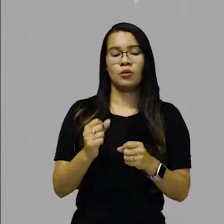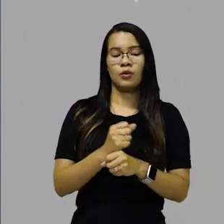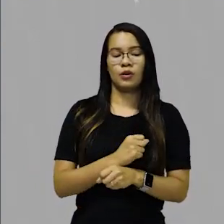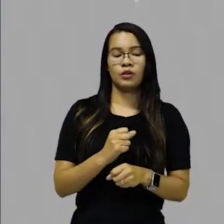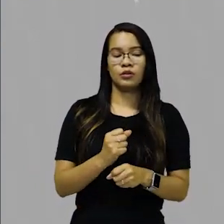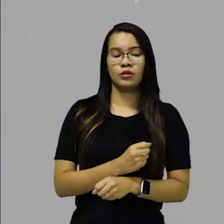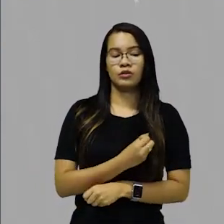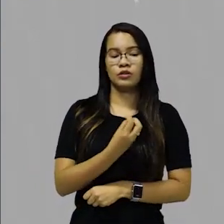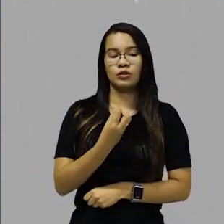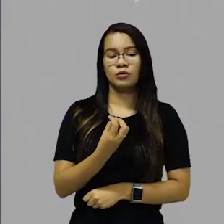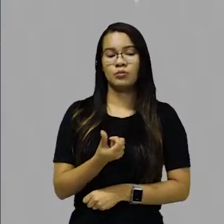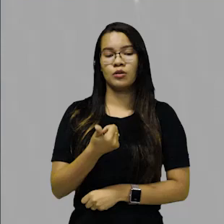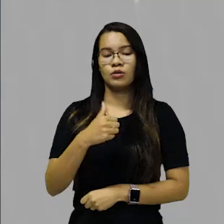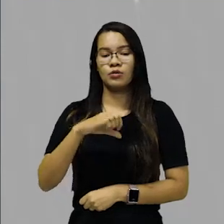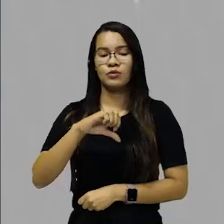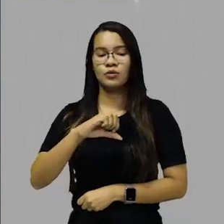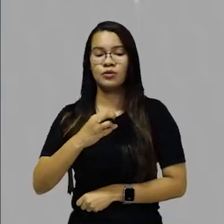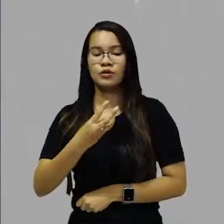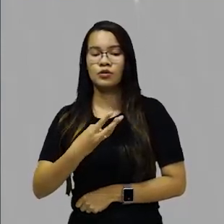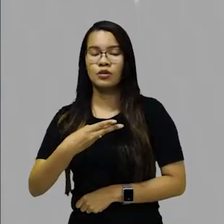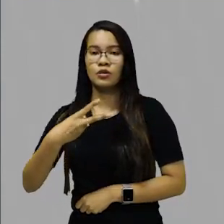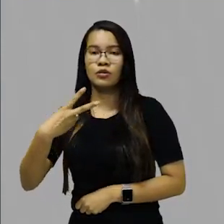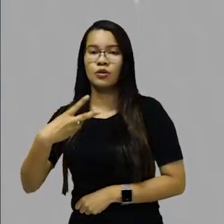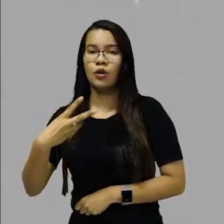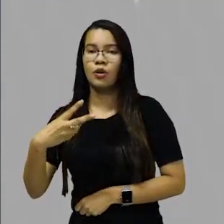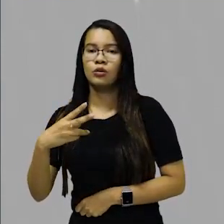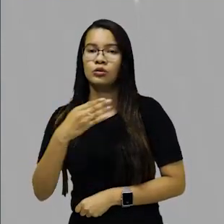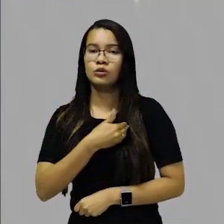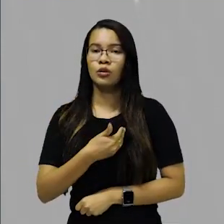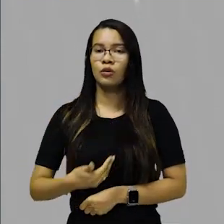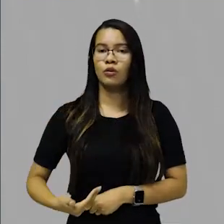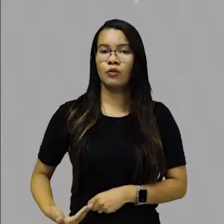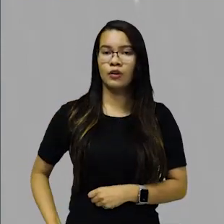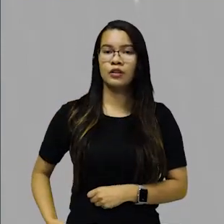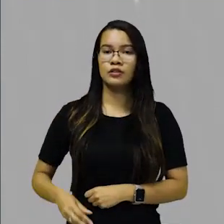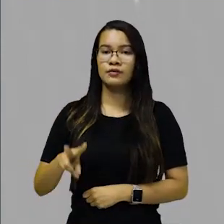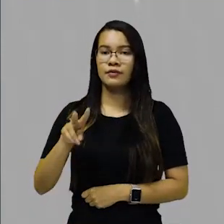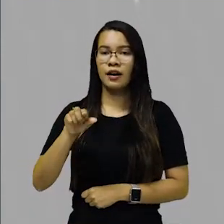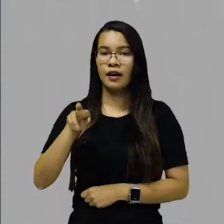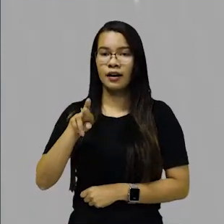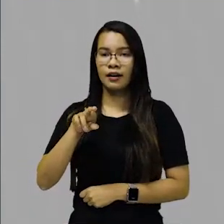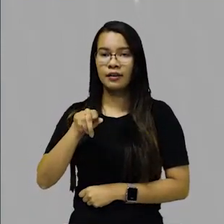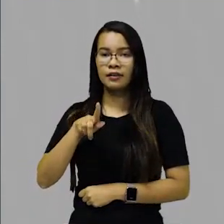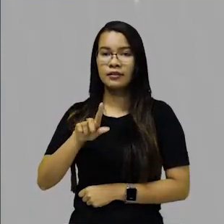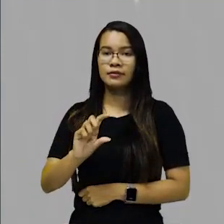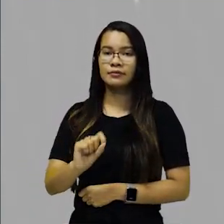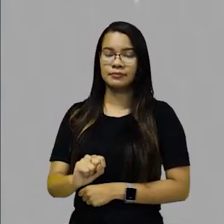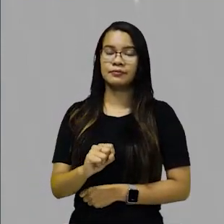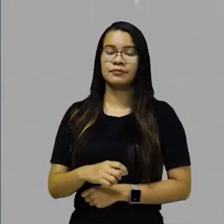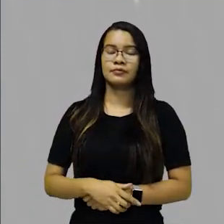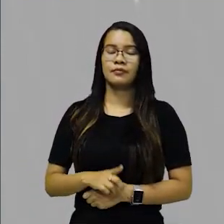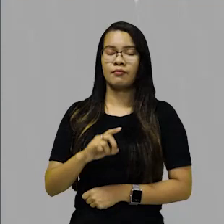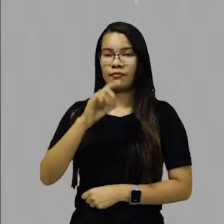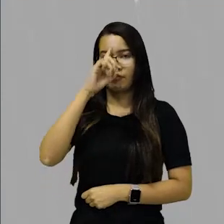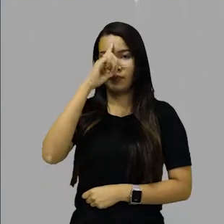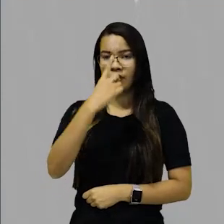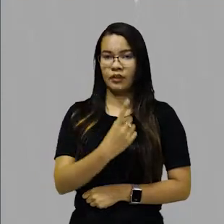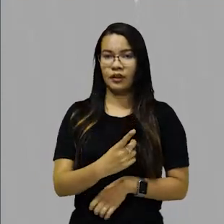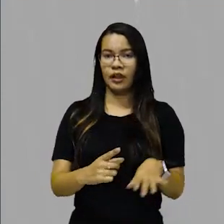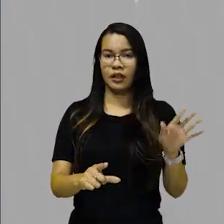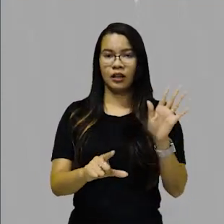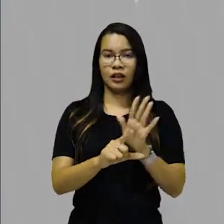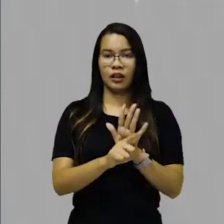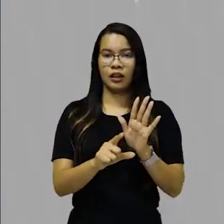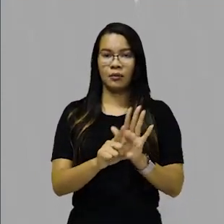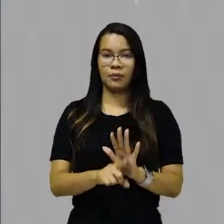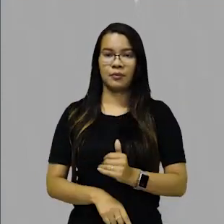Vargas. Ele vai ser regulamentado na Constituição de 1934 de Vargas. Mas ele é decretado pela primeira vez